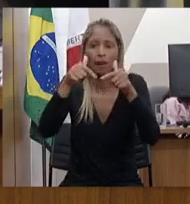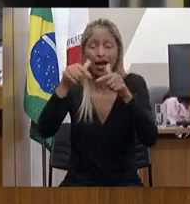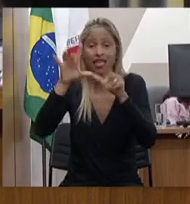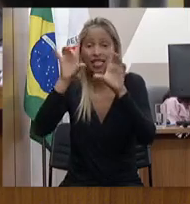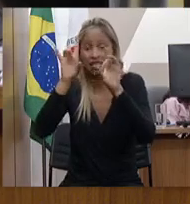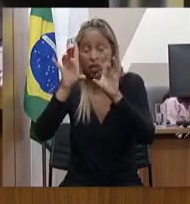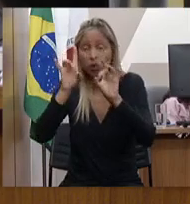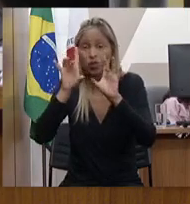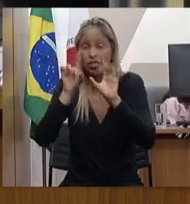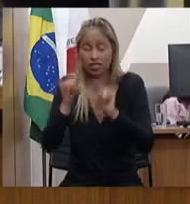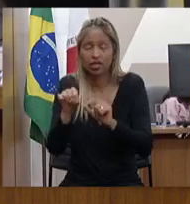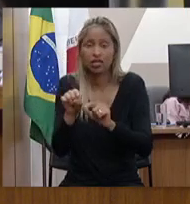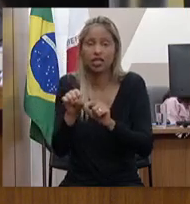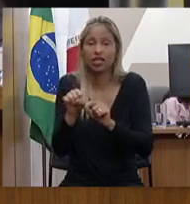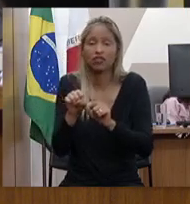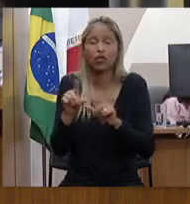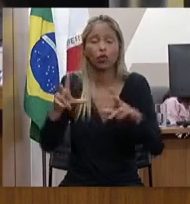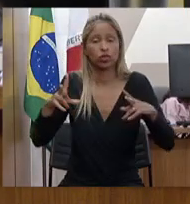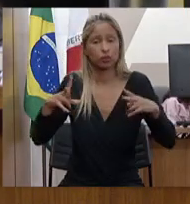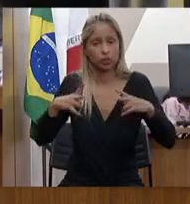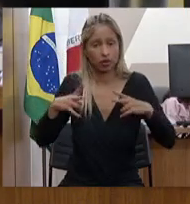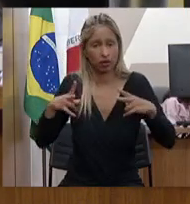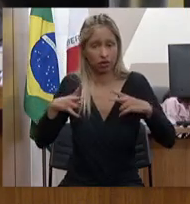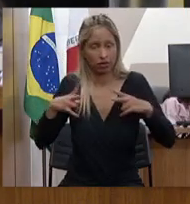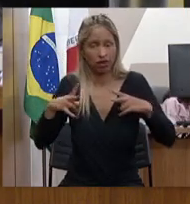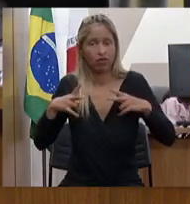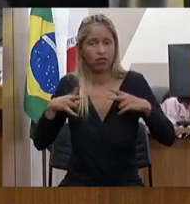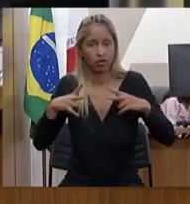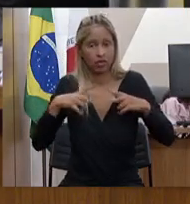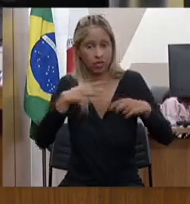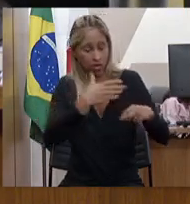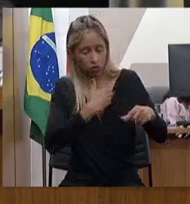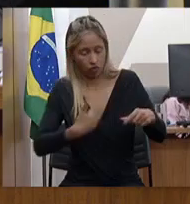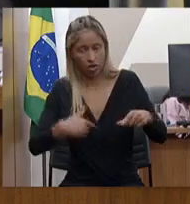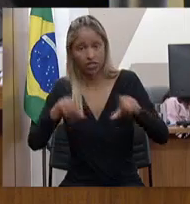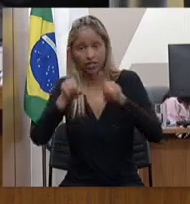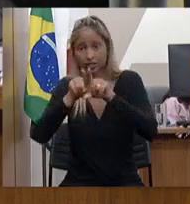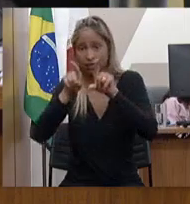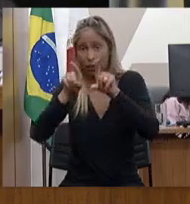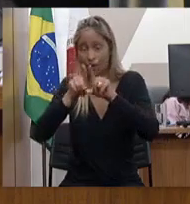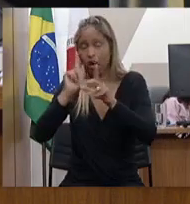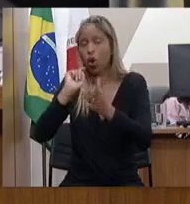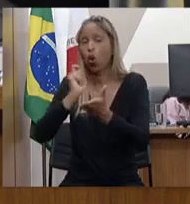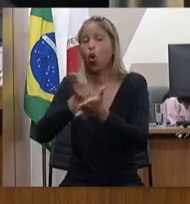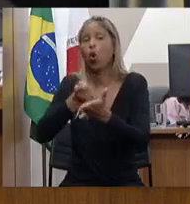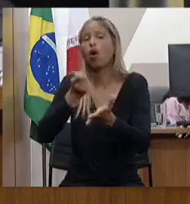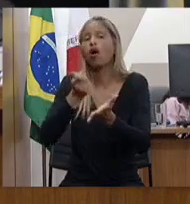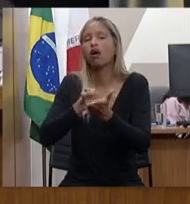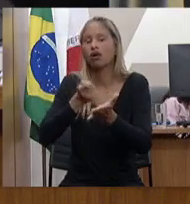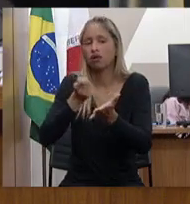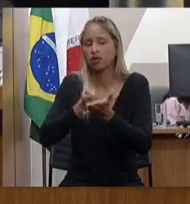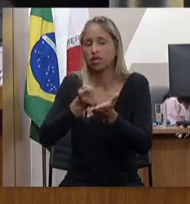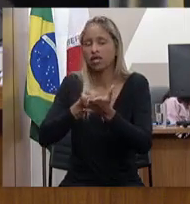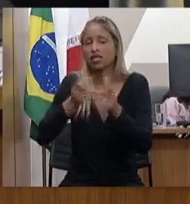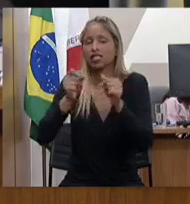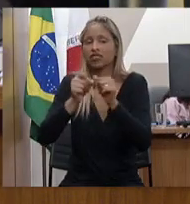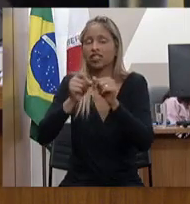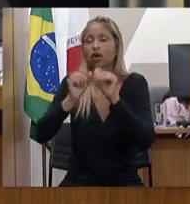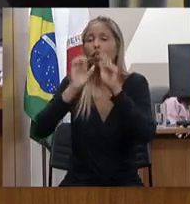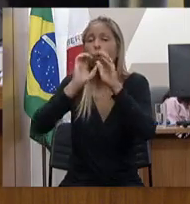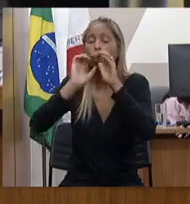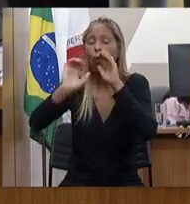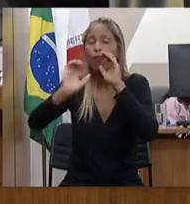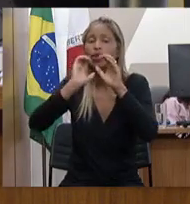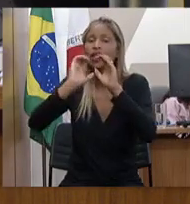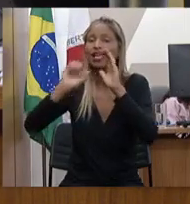inclusive os privados não apenas no setor público tem a de fazer uma comunicação